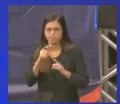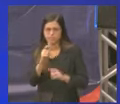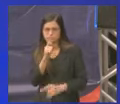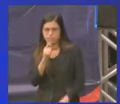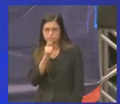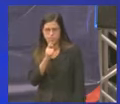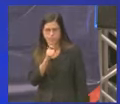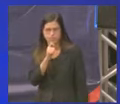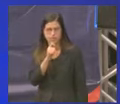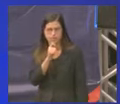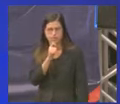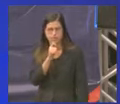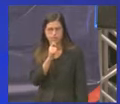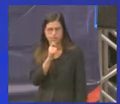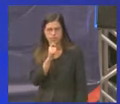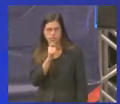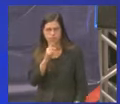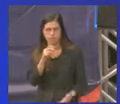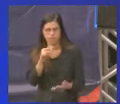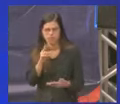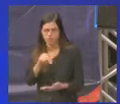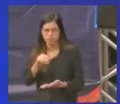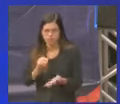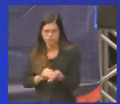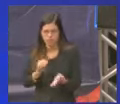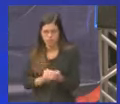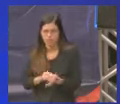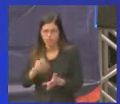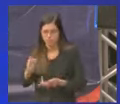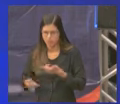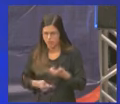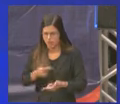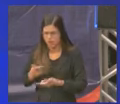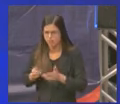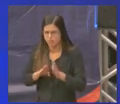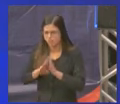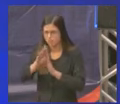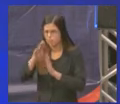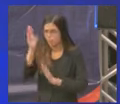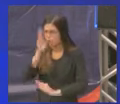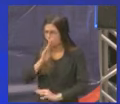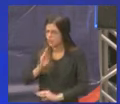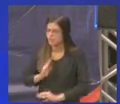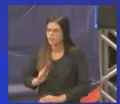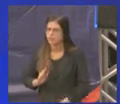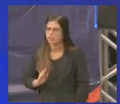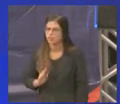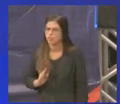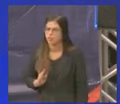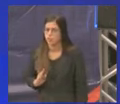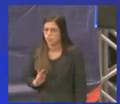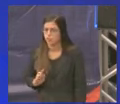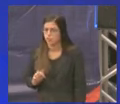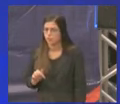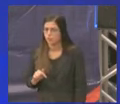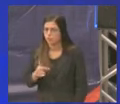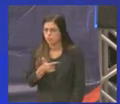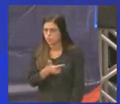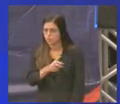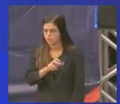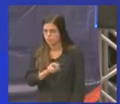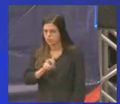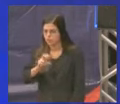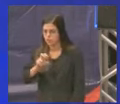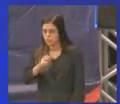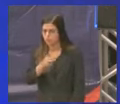inclusive, suprir um gargalo de falta de mão de obra que vai ficar crescente. No Brasil, especificamente, a projeção é que a gente vai sair de 205